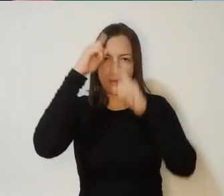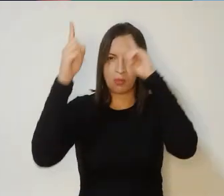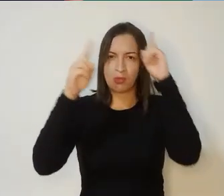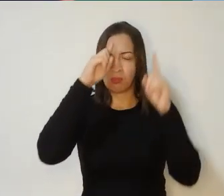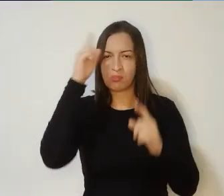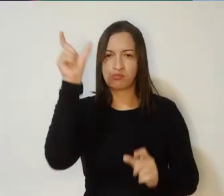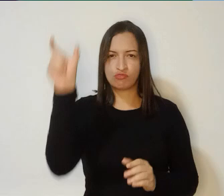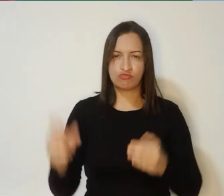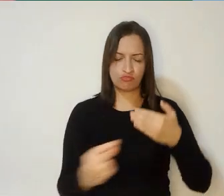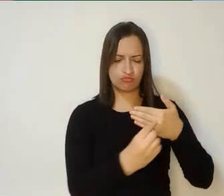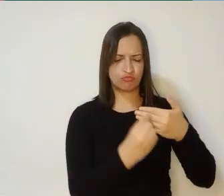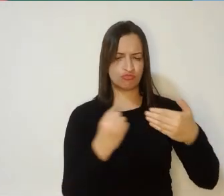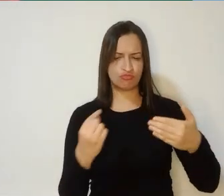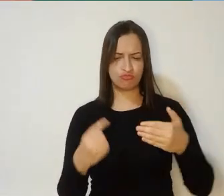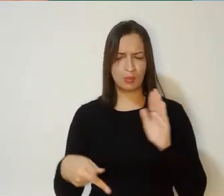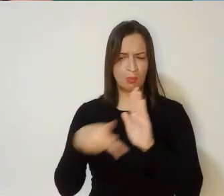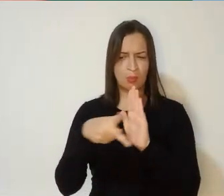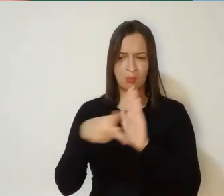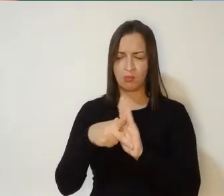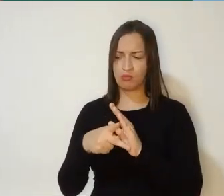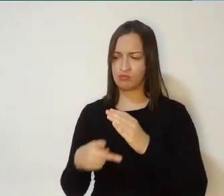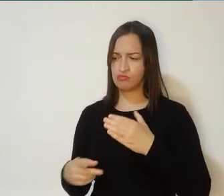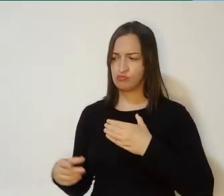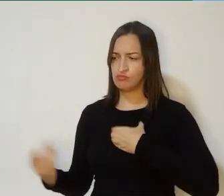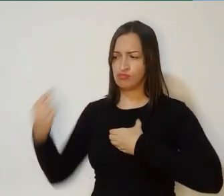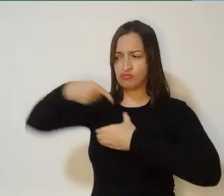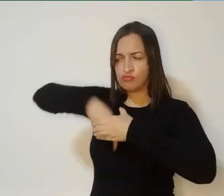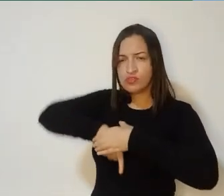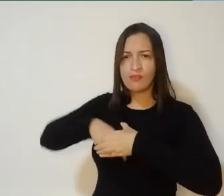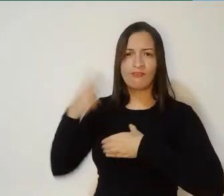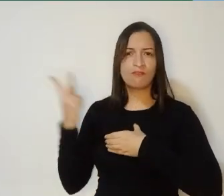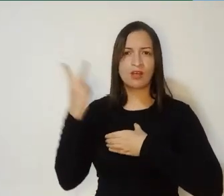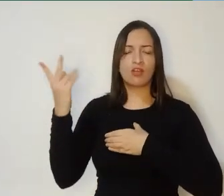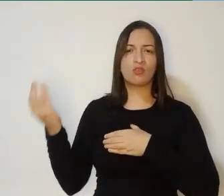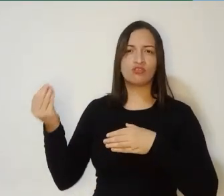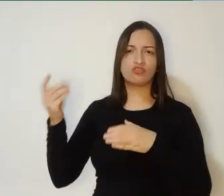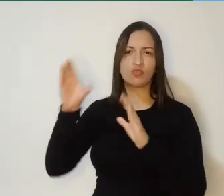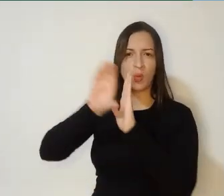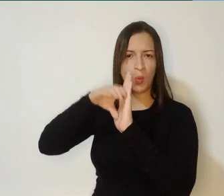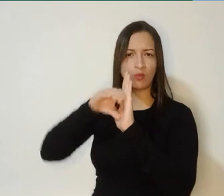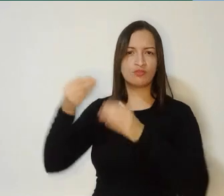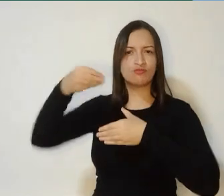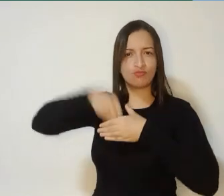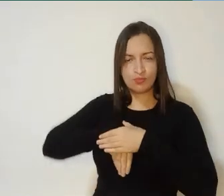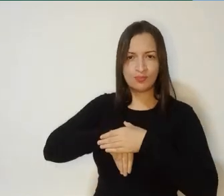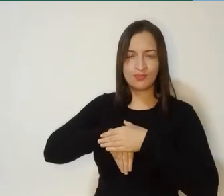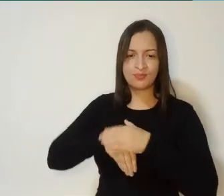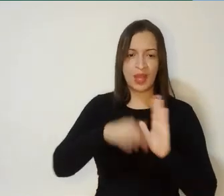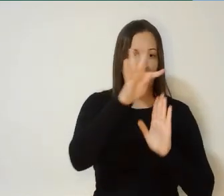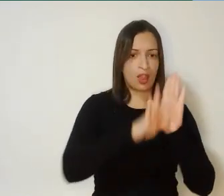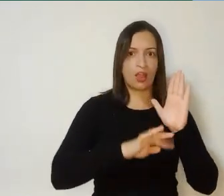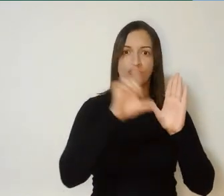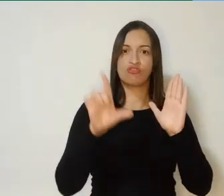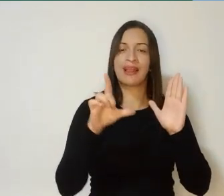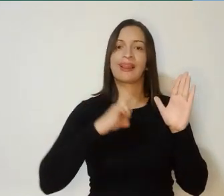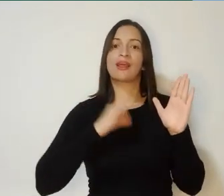autor, contando com a sua subjetividade, com seus valores e com seus conceitos. O texto literário ele é carregado